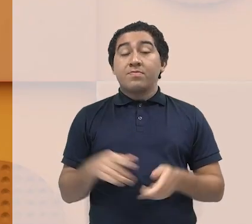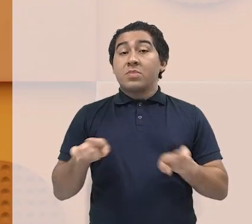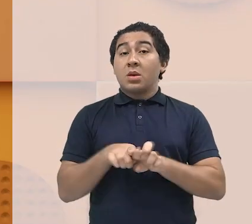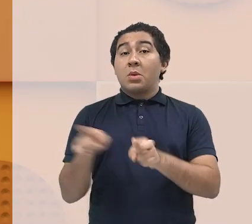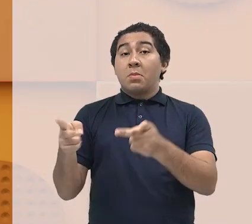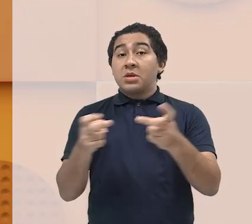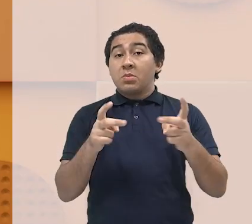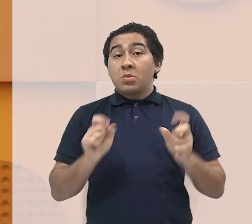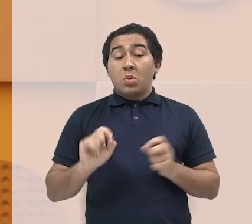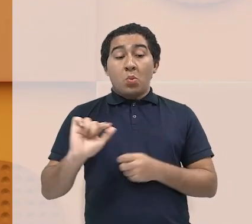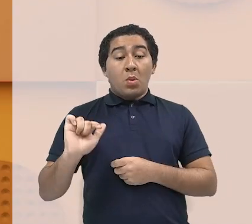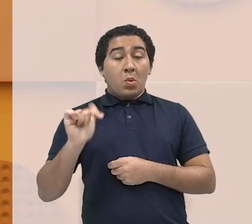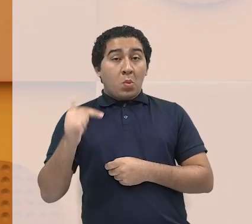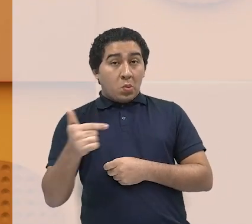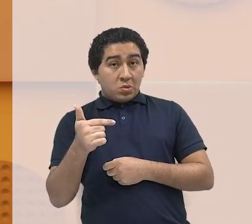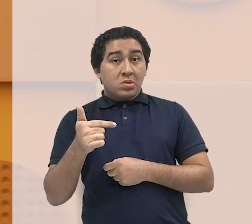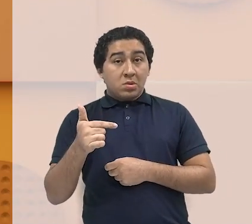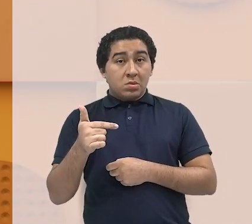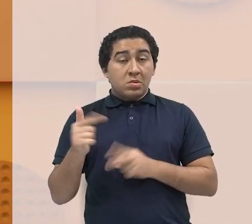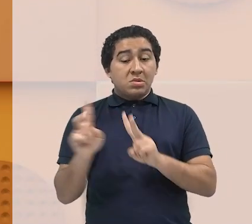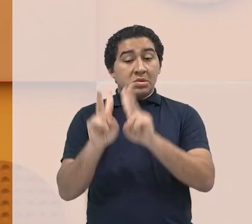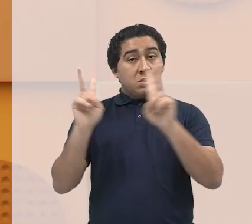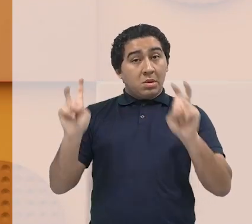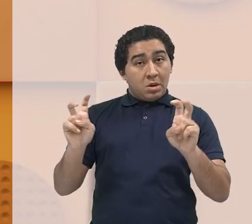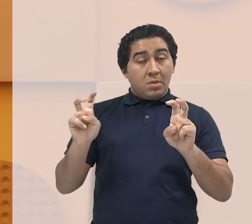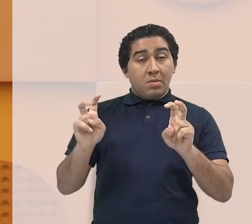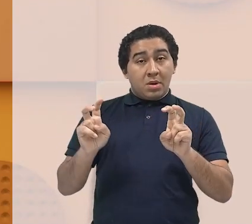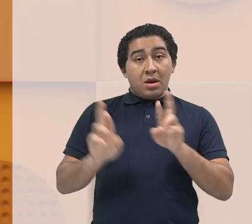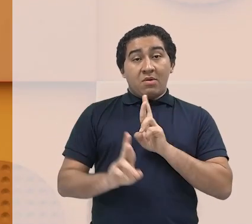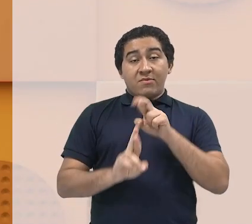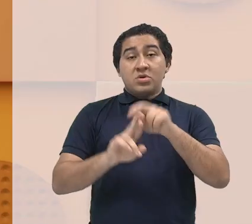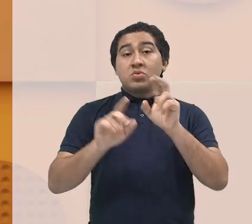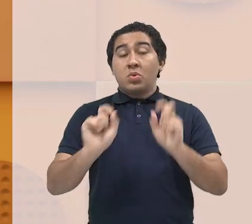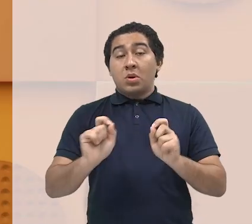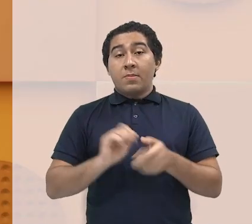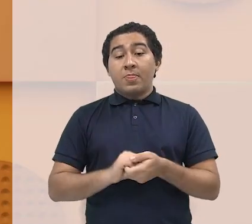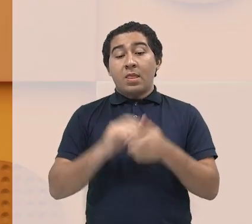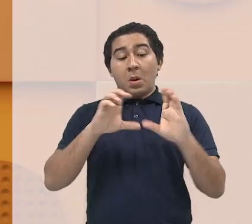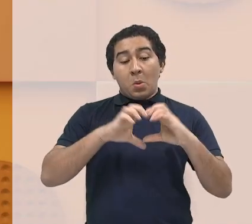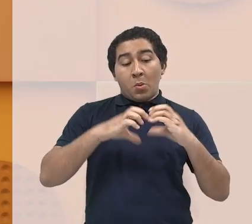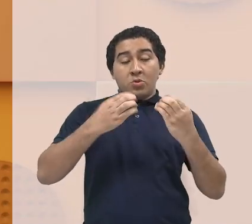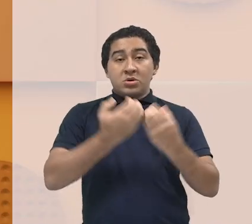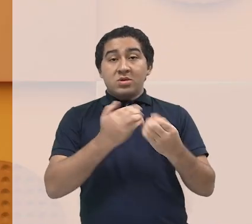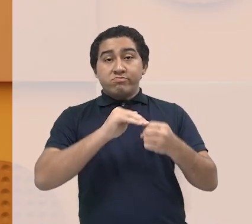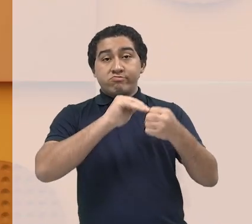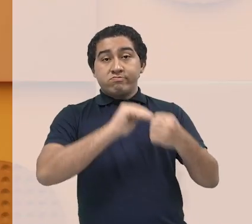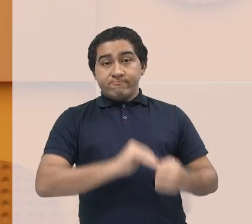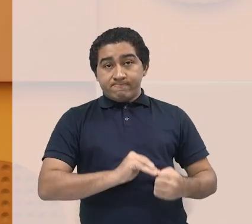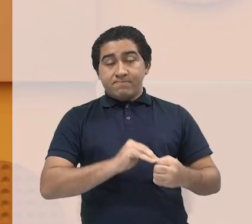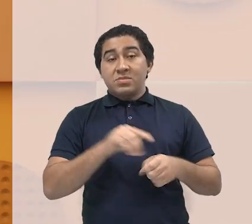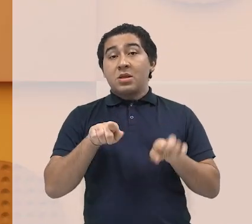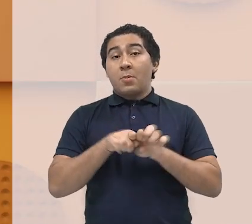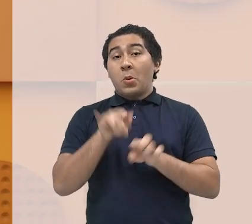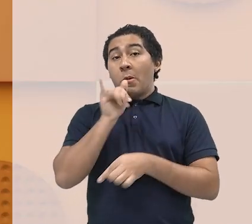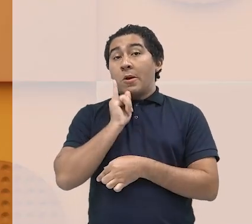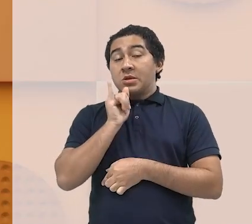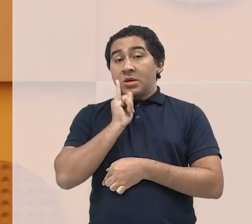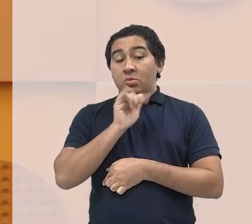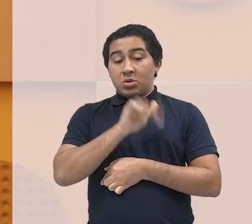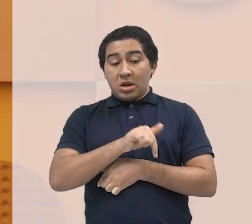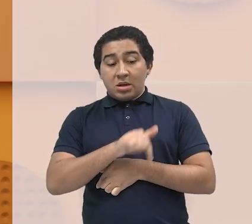uma outra questão que está colocada ali, que é a questão da marginalização de comunidades. E um exemplo